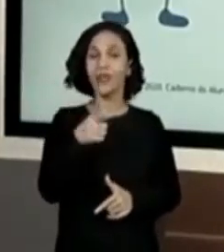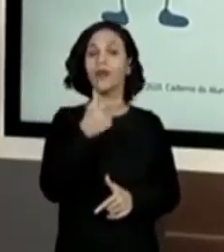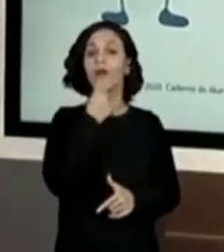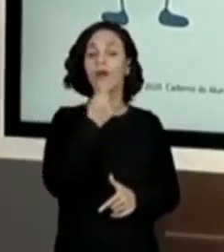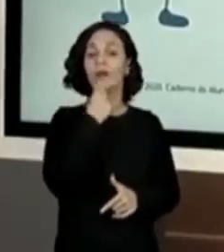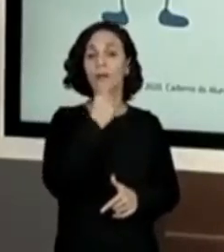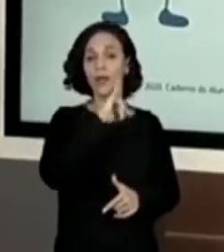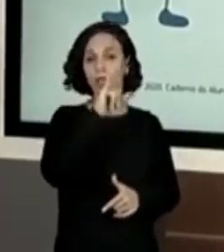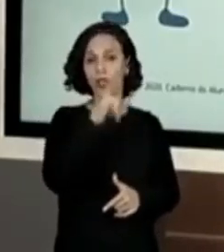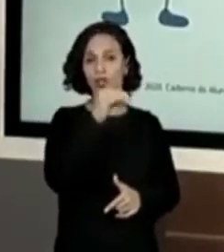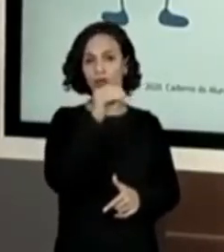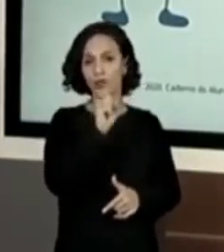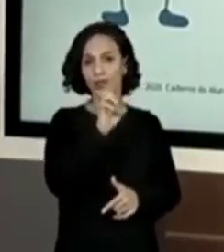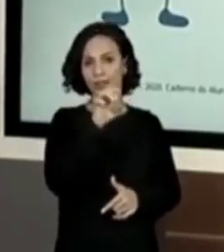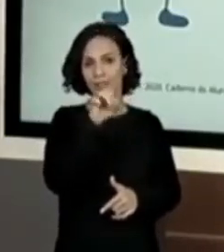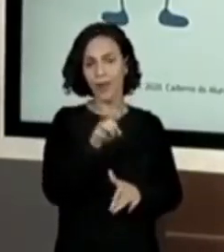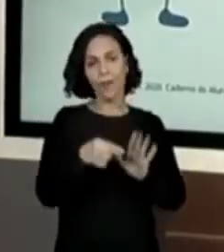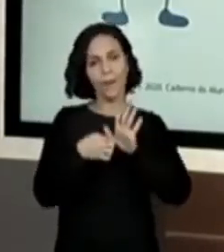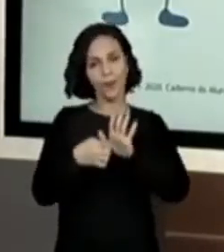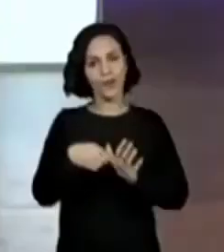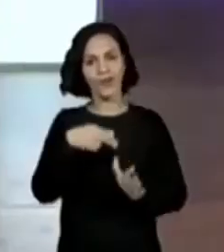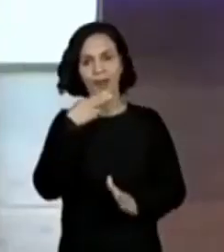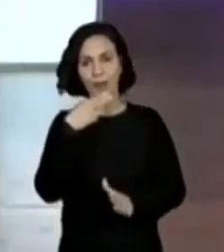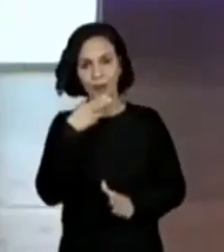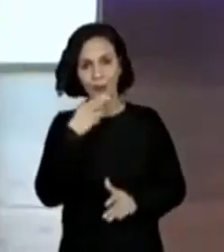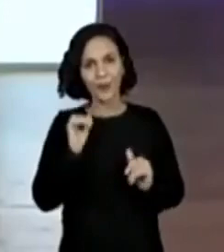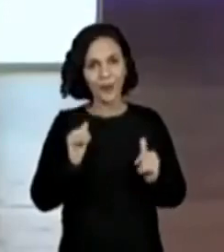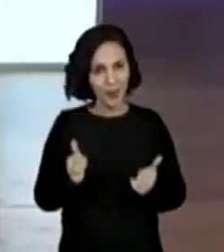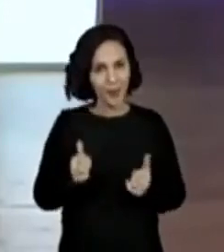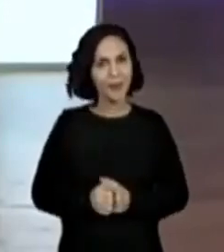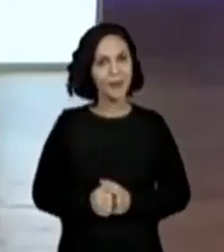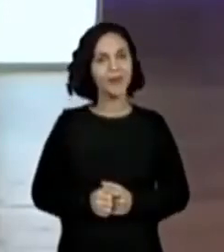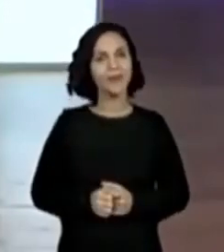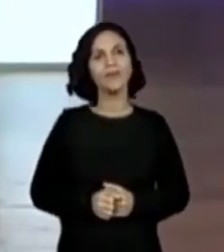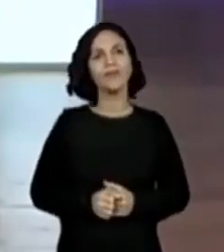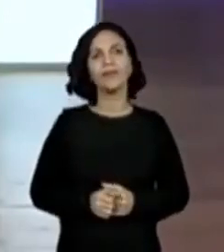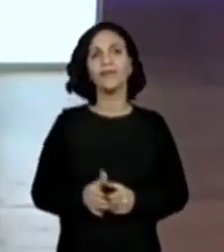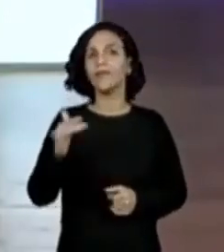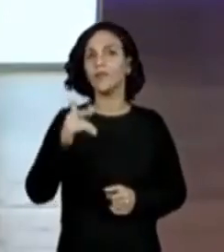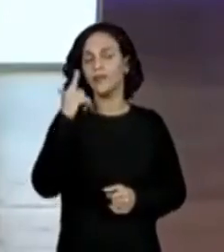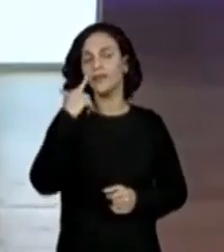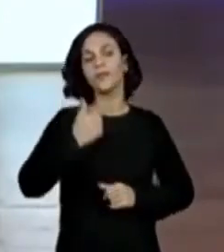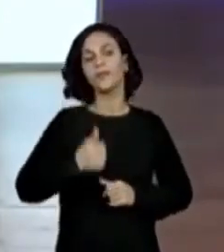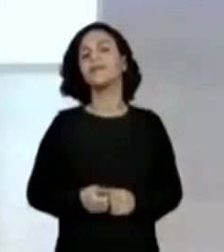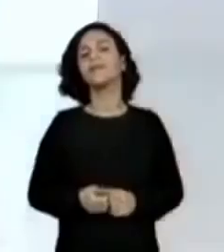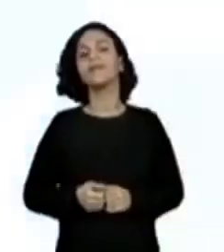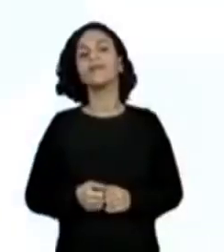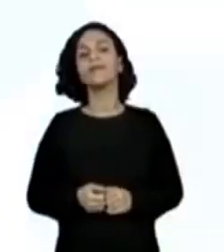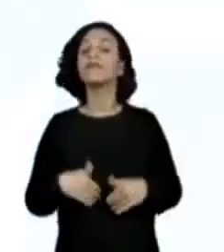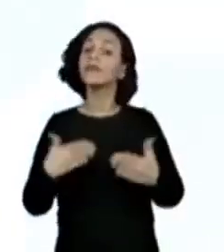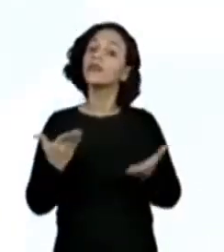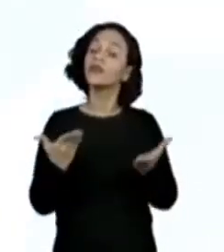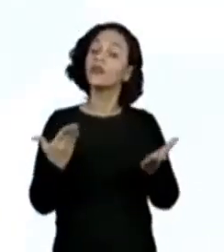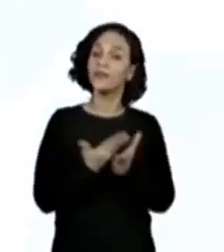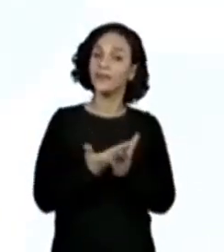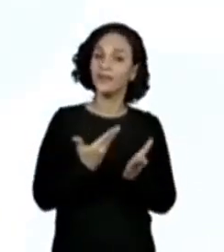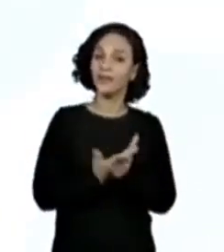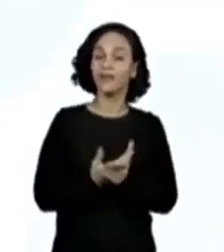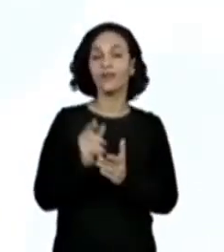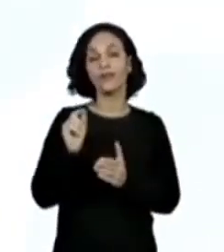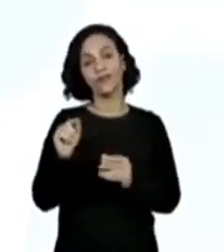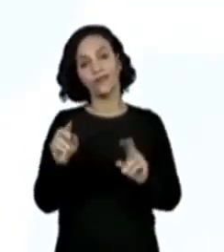José apresentou para os netos, tá bom? Então vamos começar. E a aula de hoje é